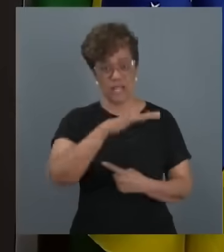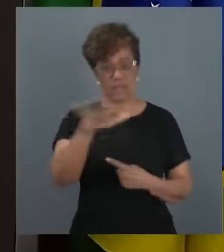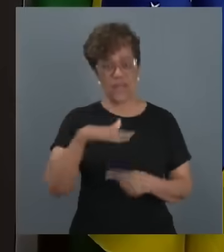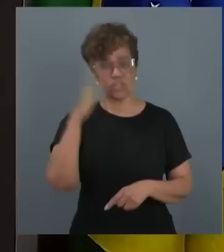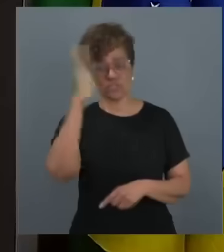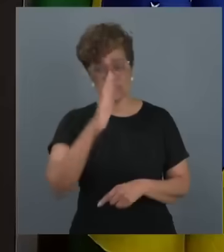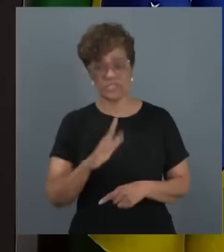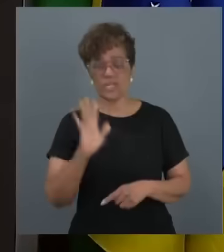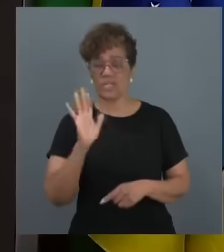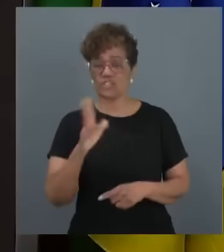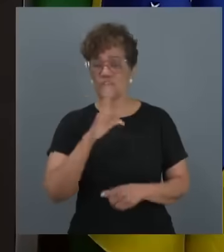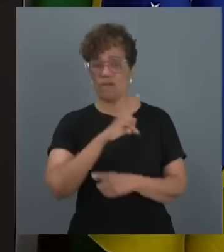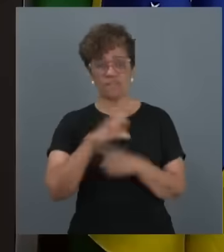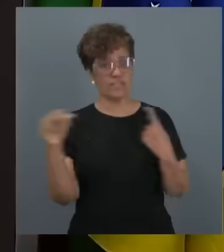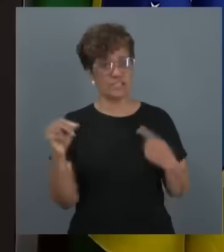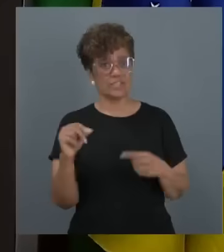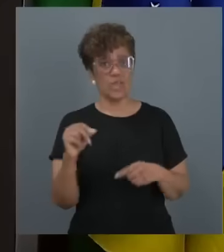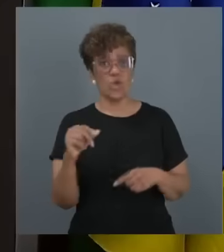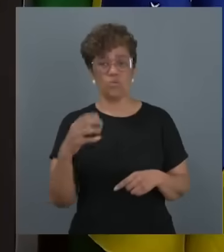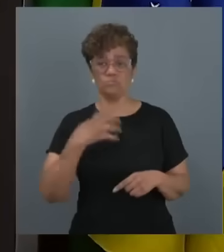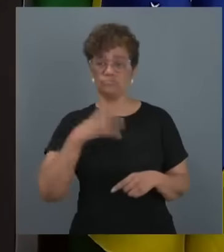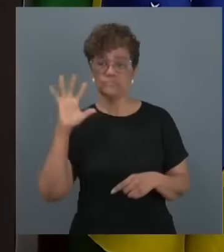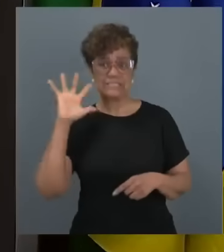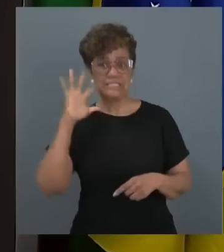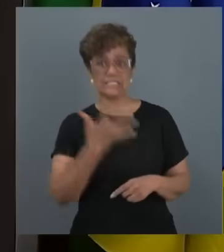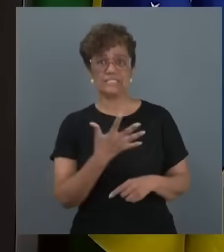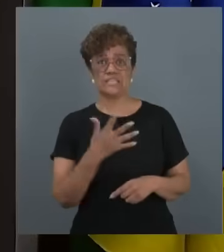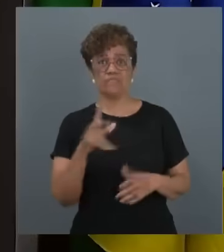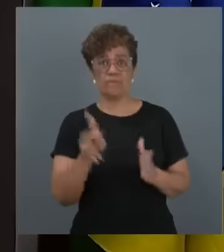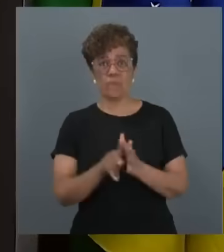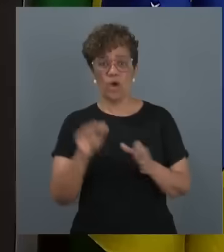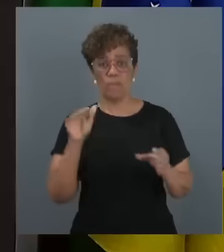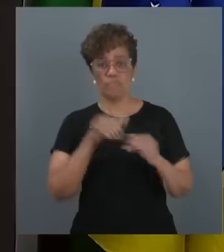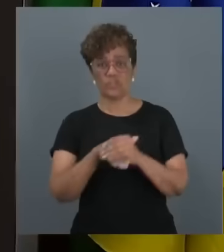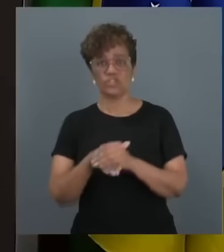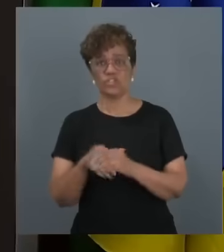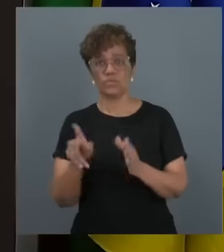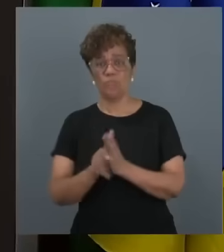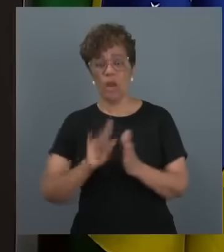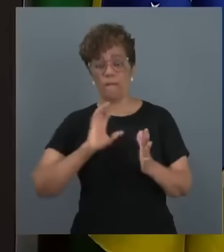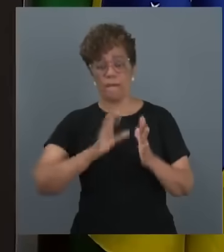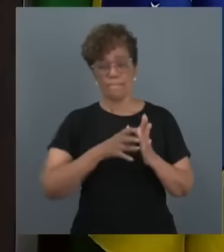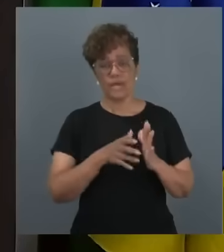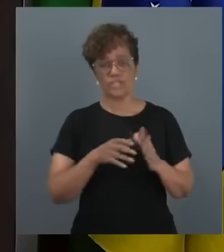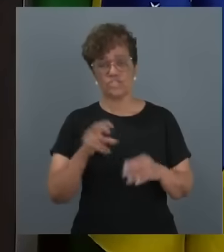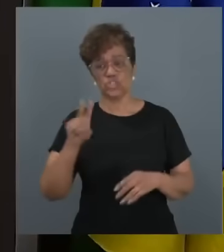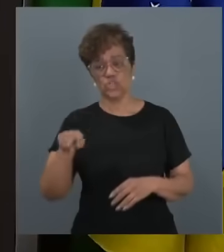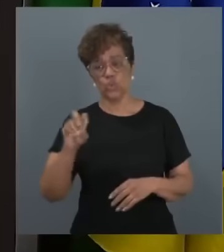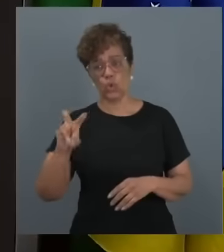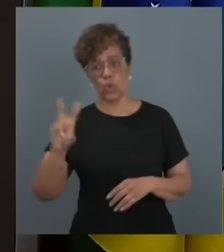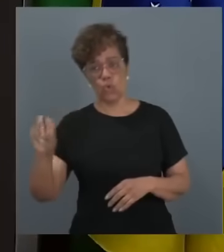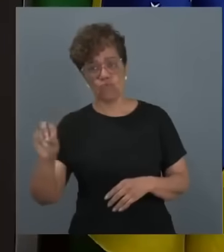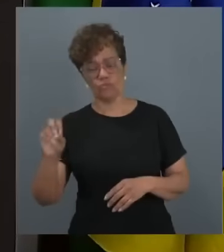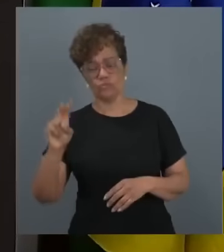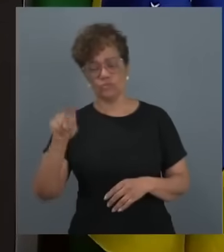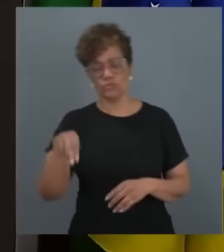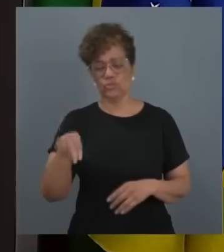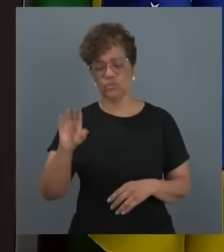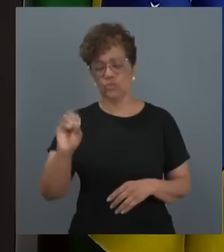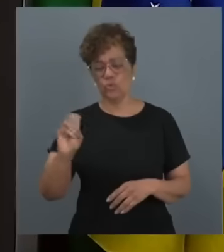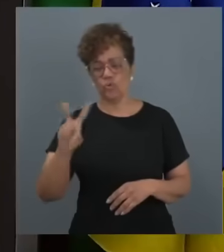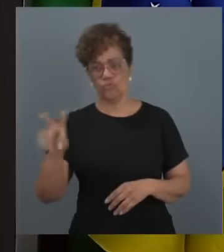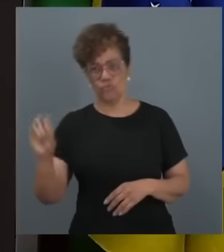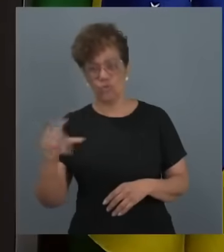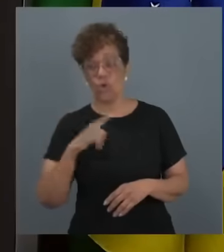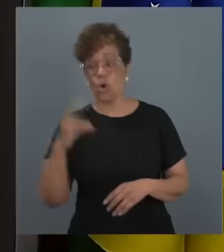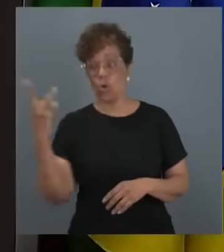forma decisiva, com o voto do Partido Novo, que compõe ali com 3 integrantes a